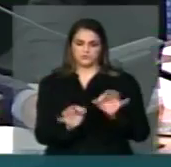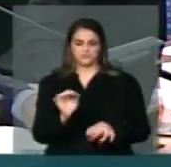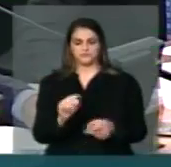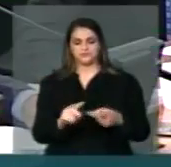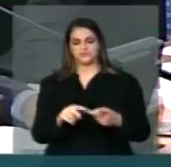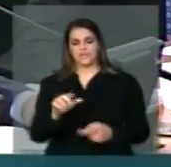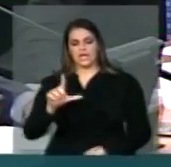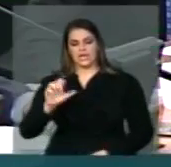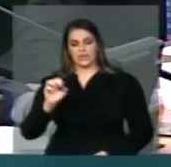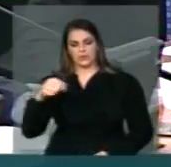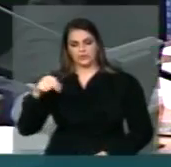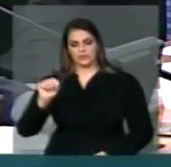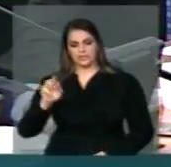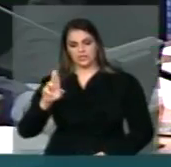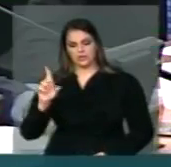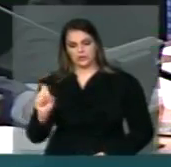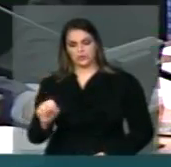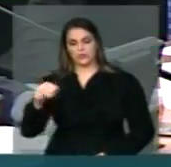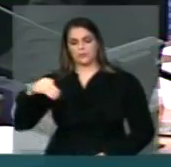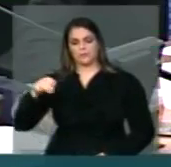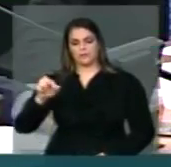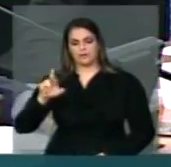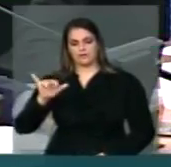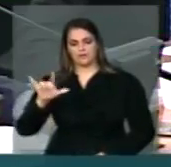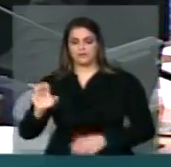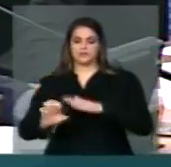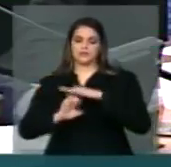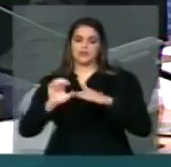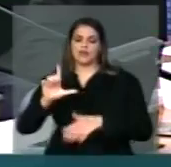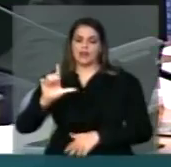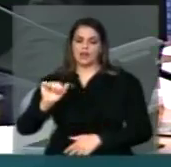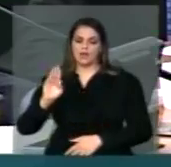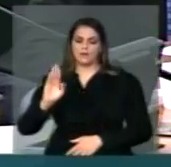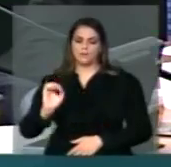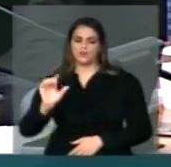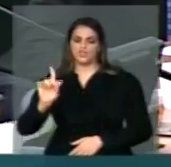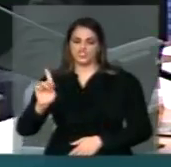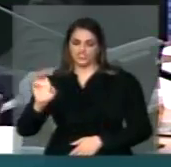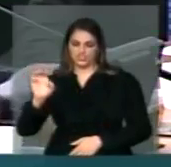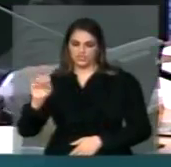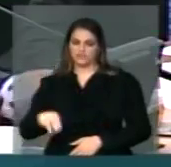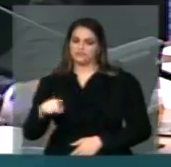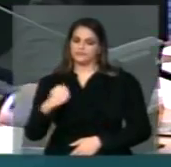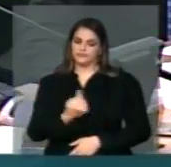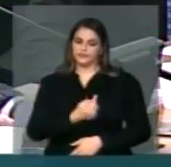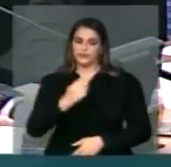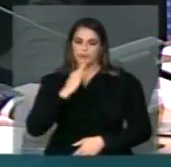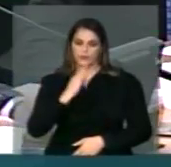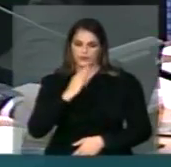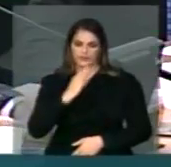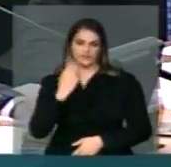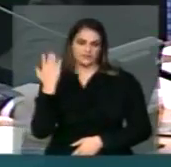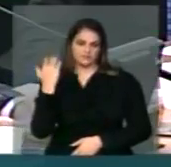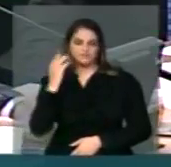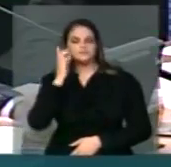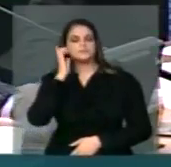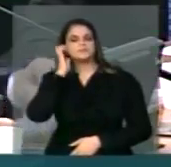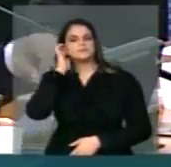Leonardo Meirelles, que veio aqui da Labogem, que eram os fatos que conhecíamos à época do começo de todo esse esquema da Lava